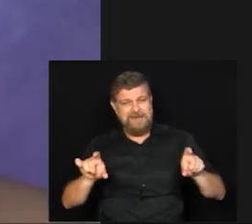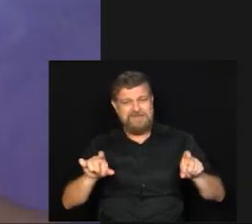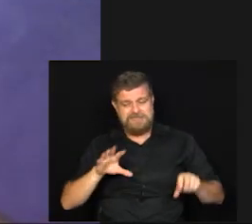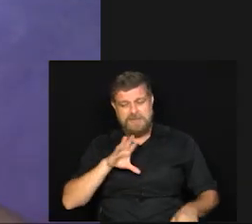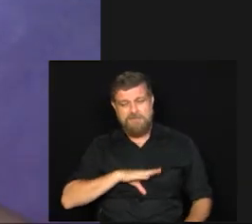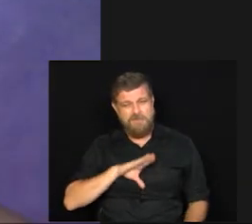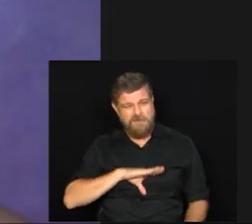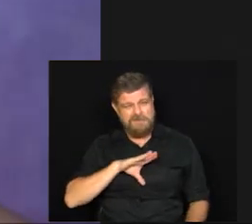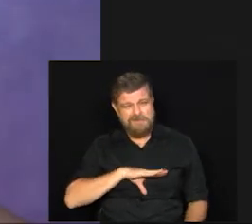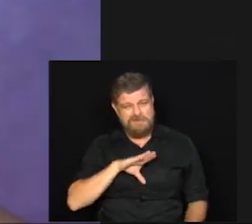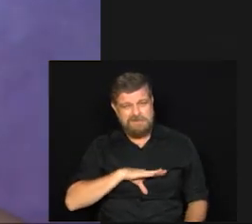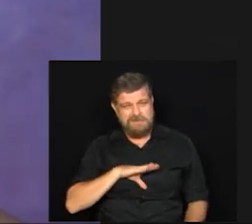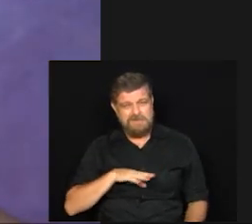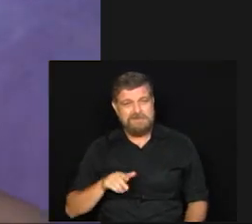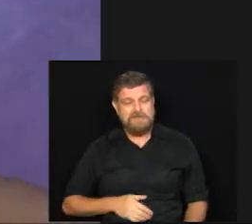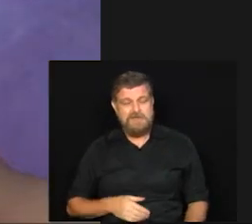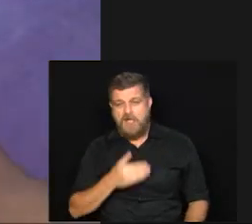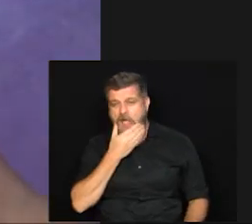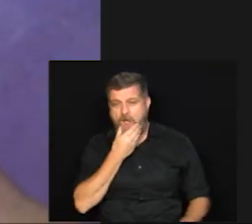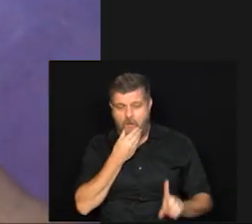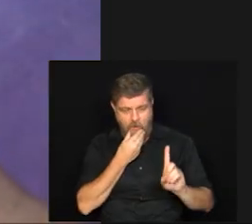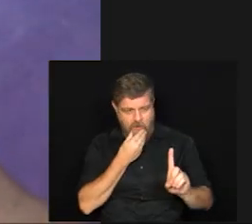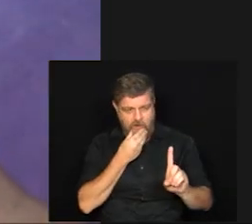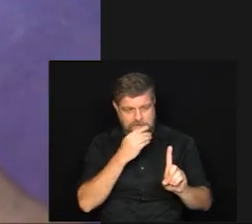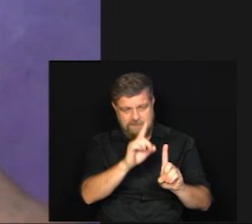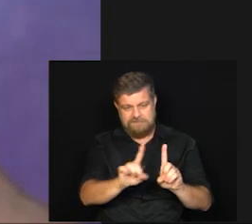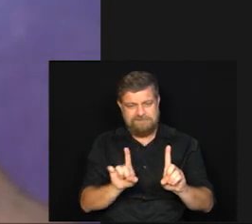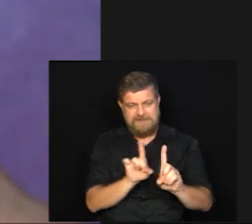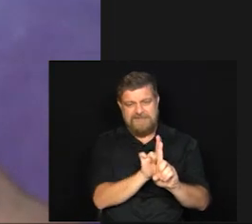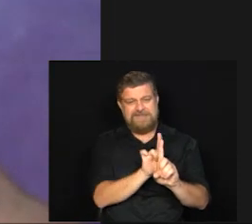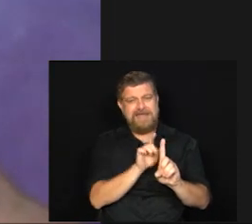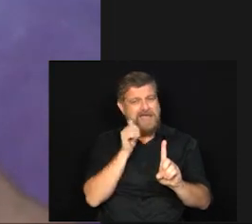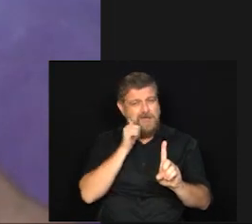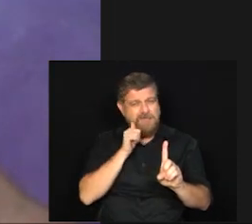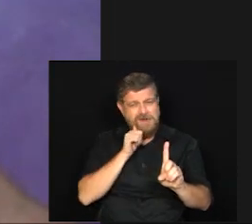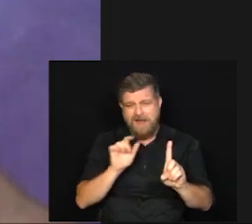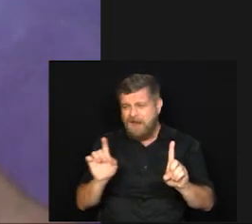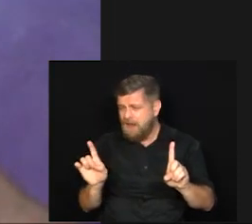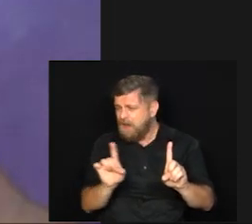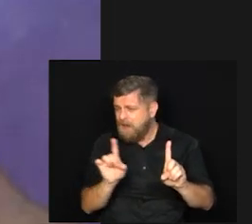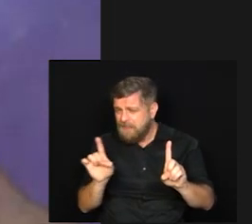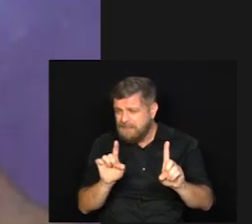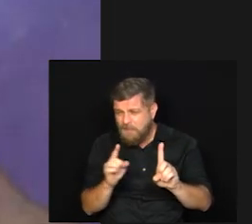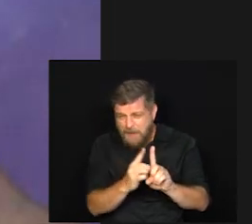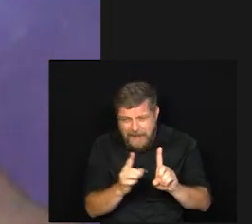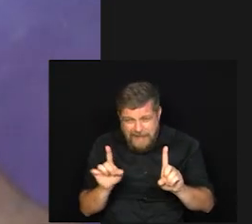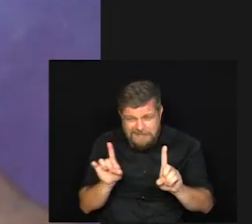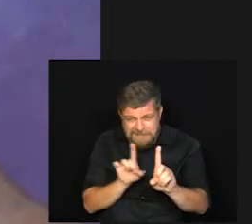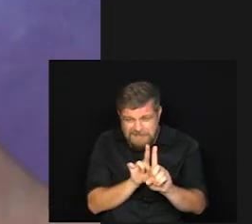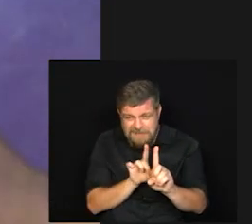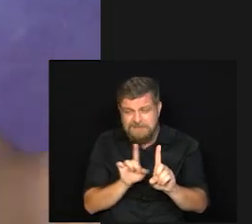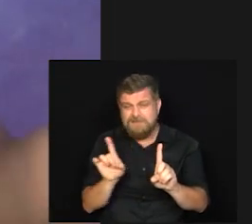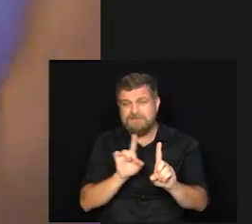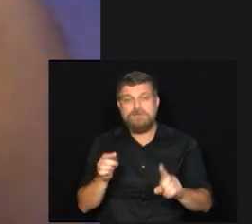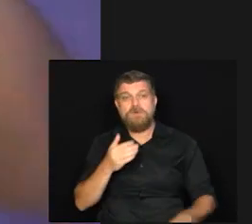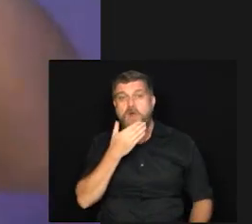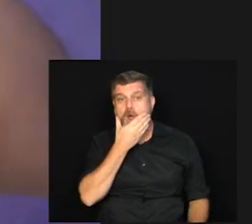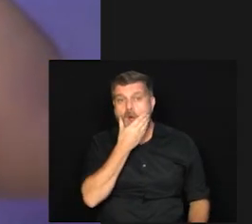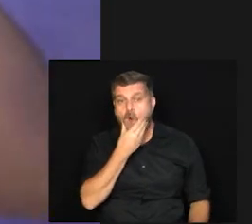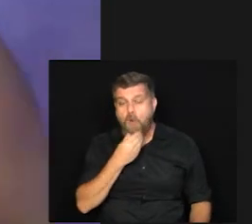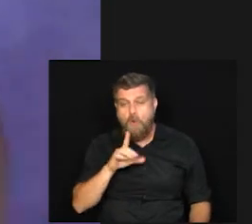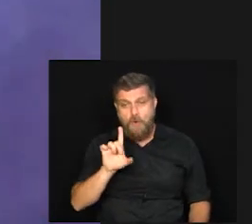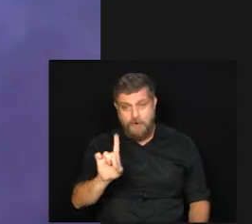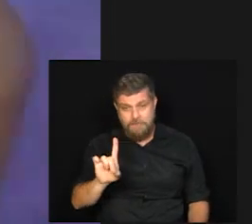que atrás de um grande homem sempre tem uma grande mulher. Eu não acredito nisso. E eu acredito que os homens, eles